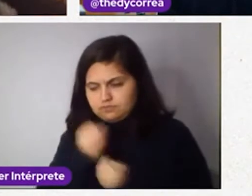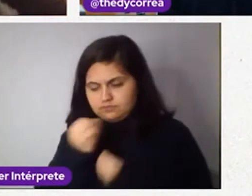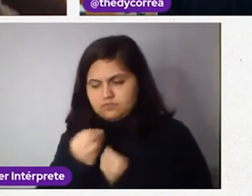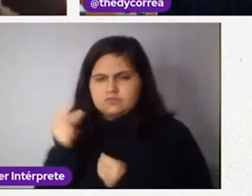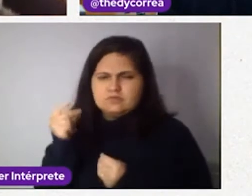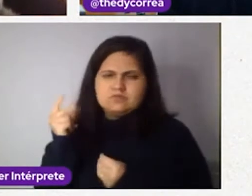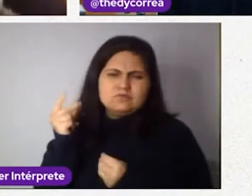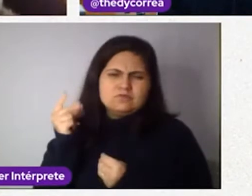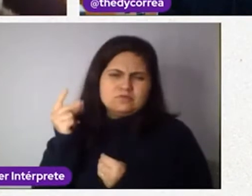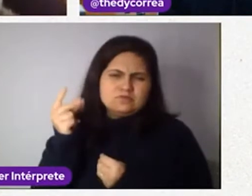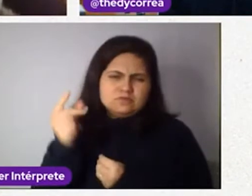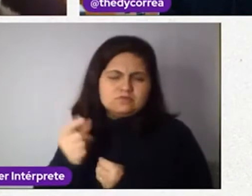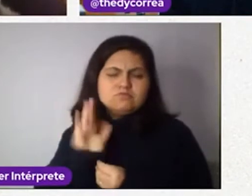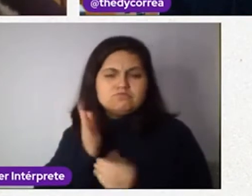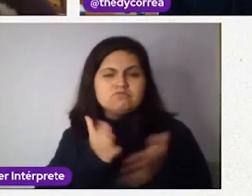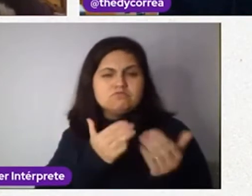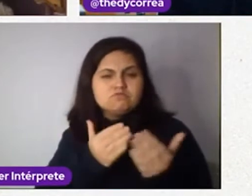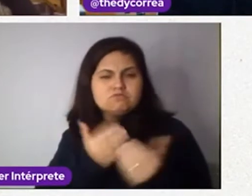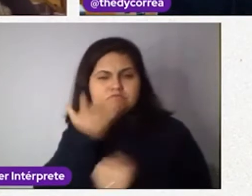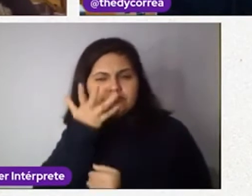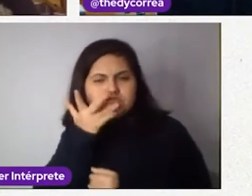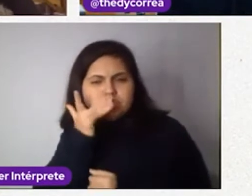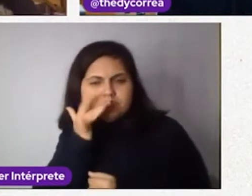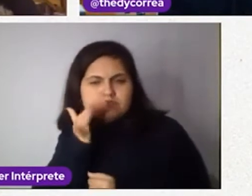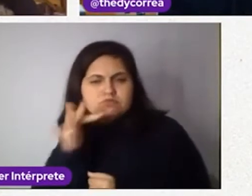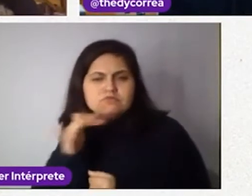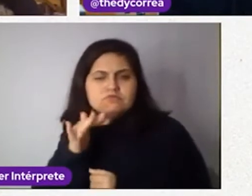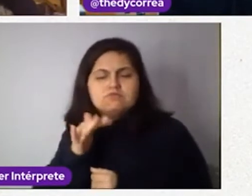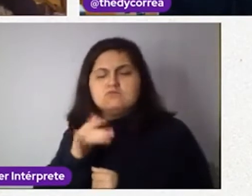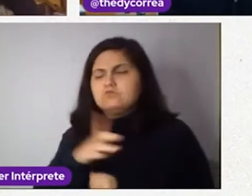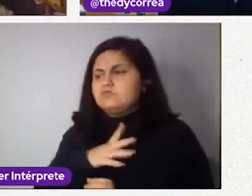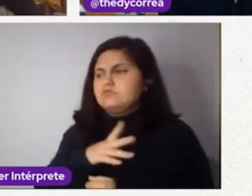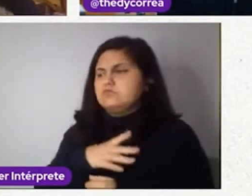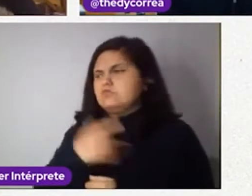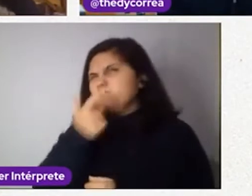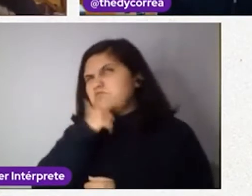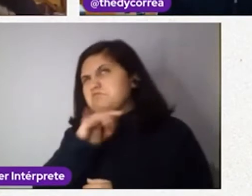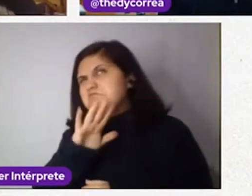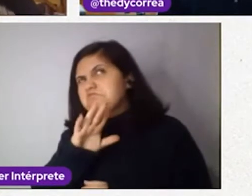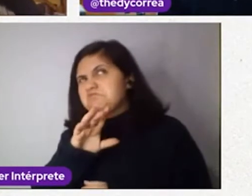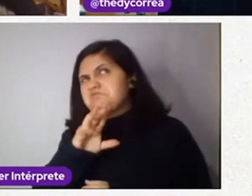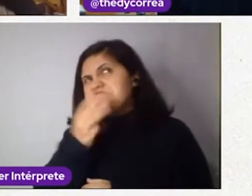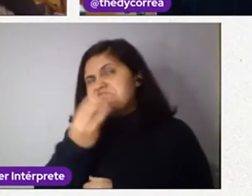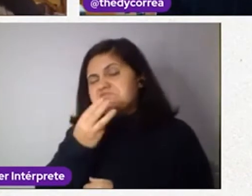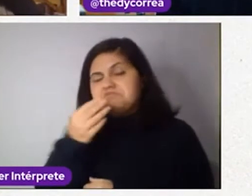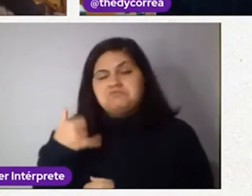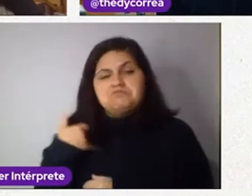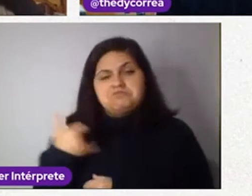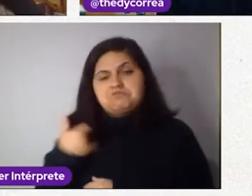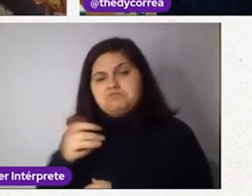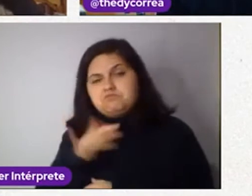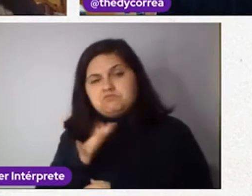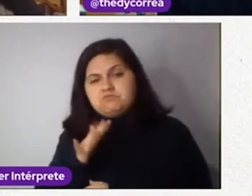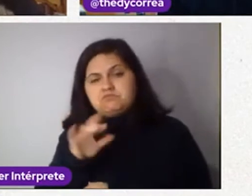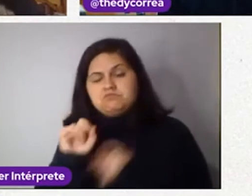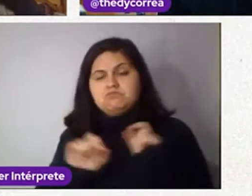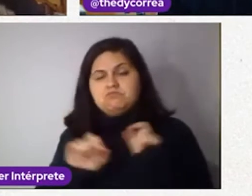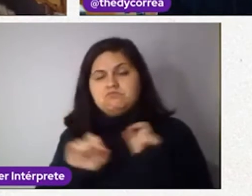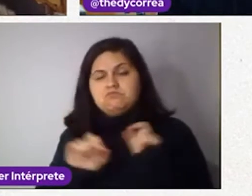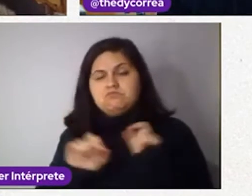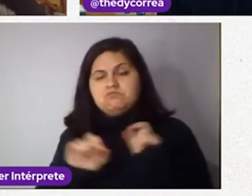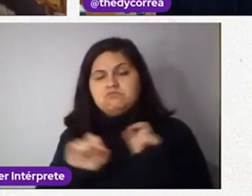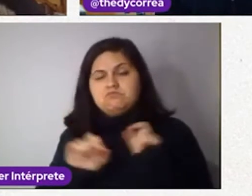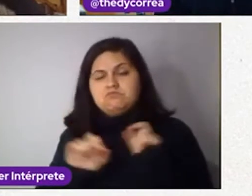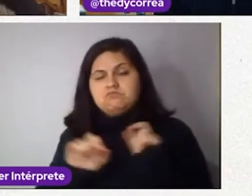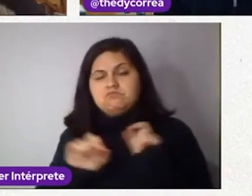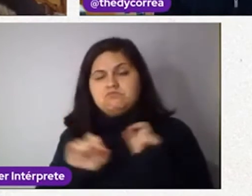muito jovem, criança mesmo, assim, de tenra idade, como se diz, né? Eu era,